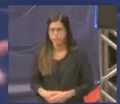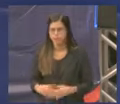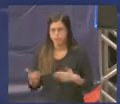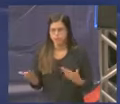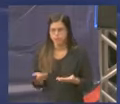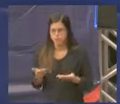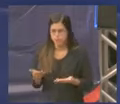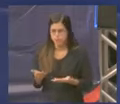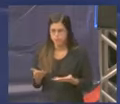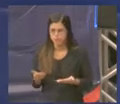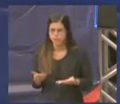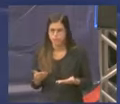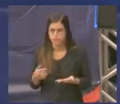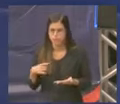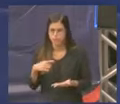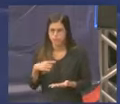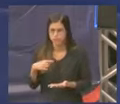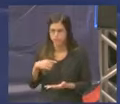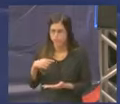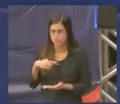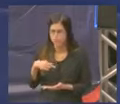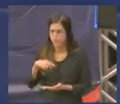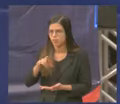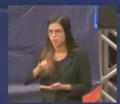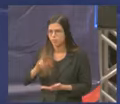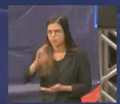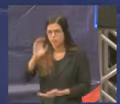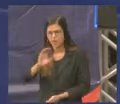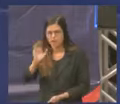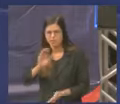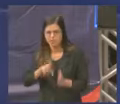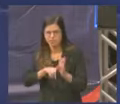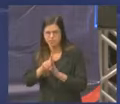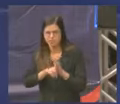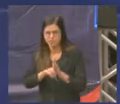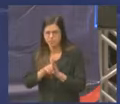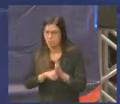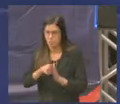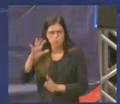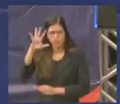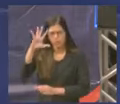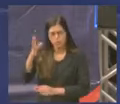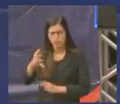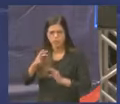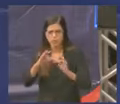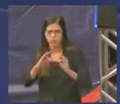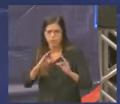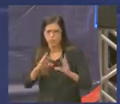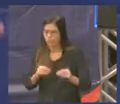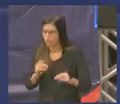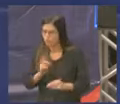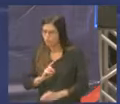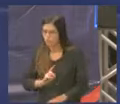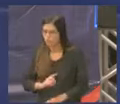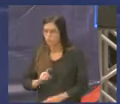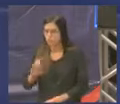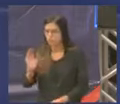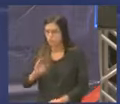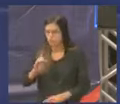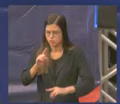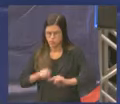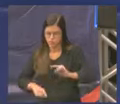mais força no passado, os chamados cientificistas, que acham que a ciência, por si só, resolveria tudo. A ciência, suas derivações, seus produtos,